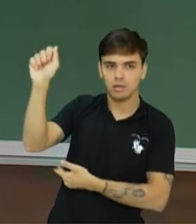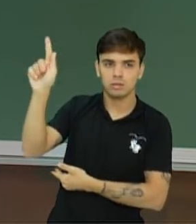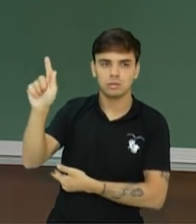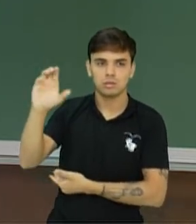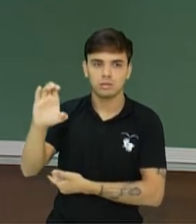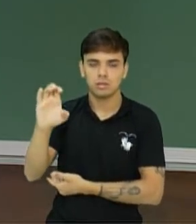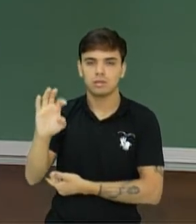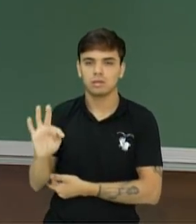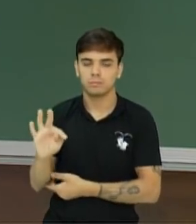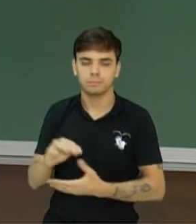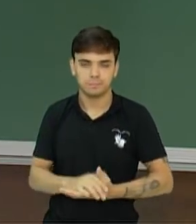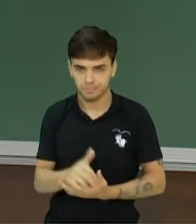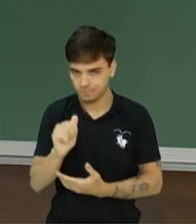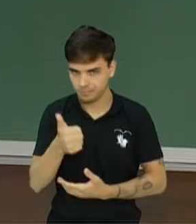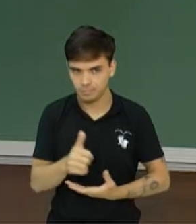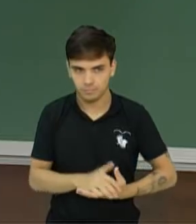timina.